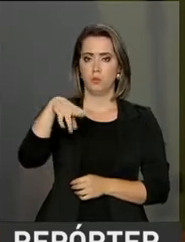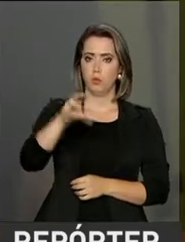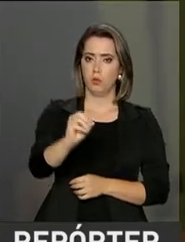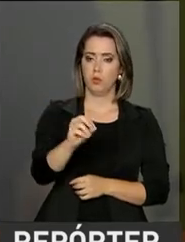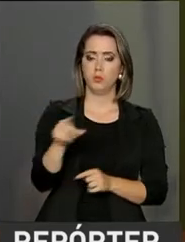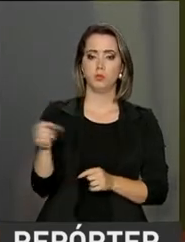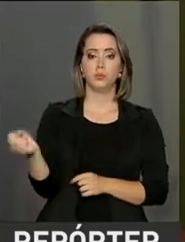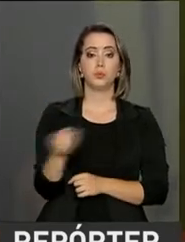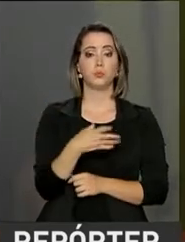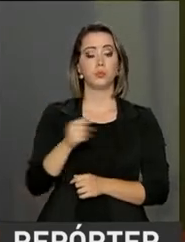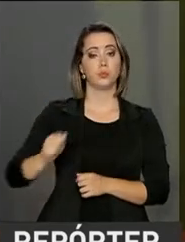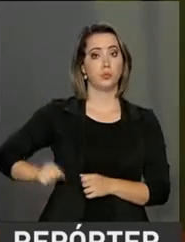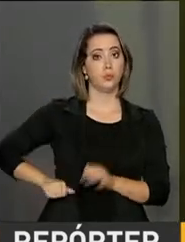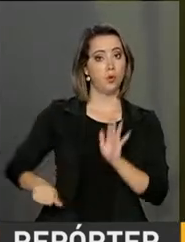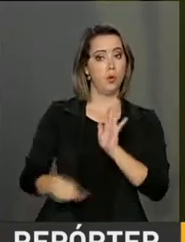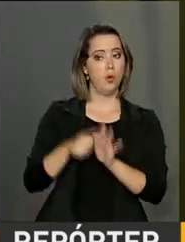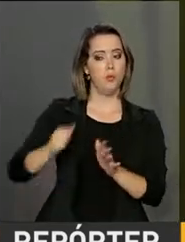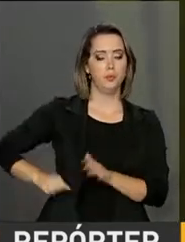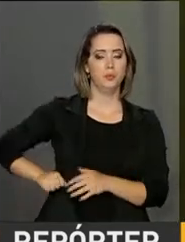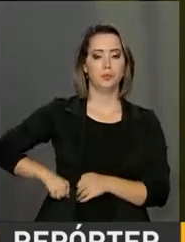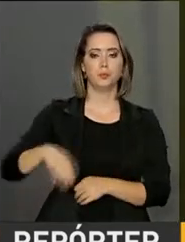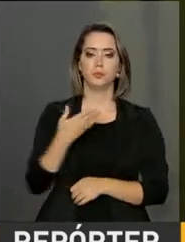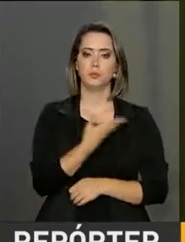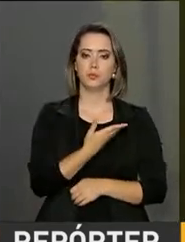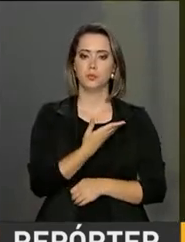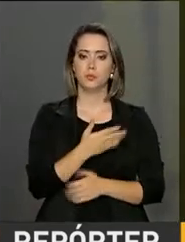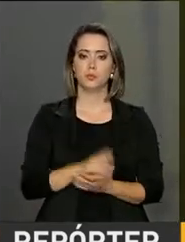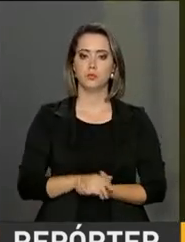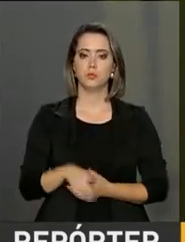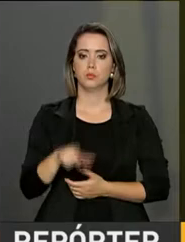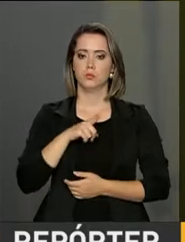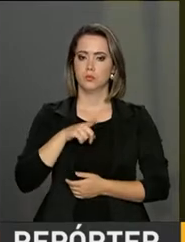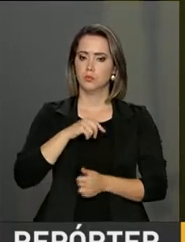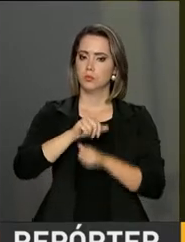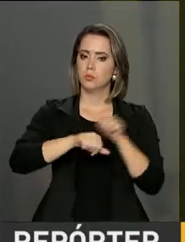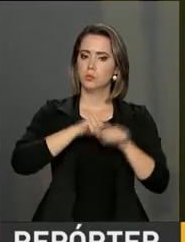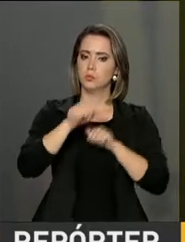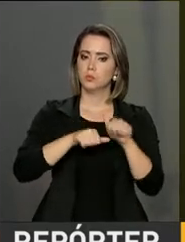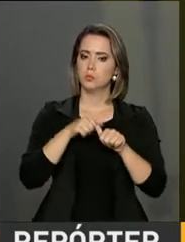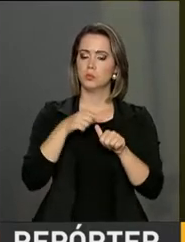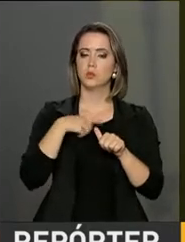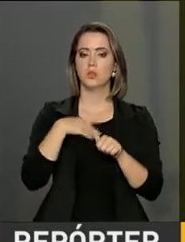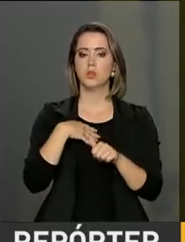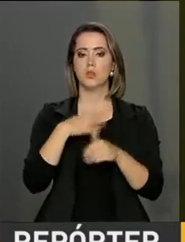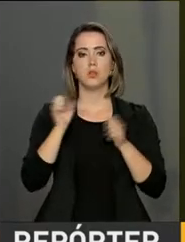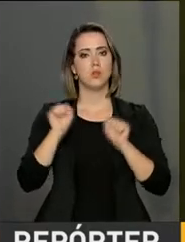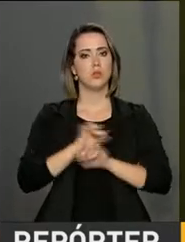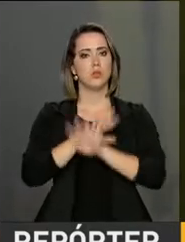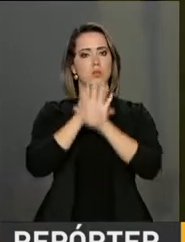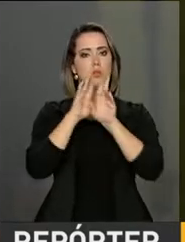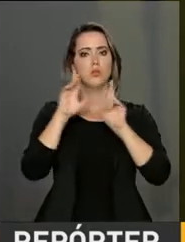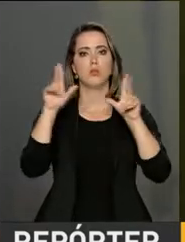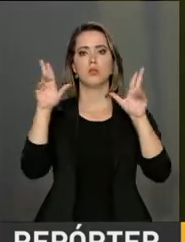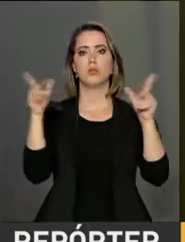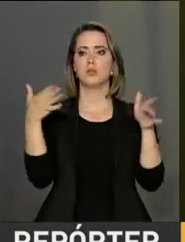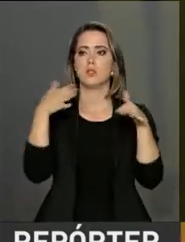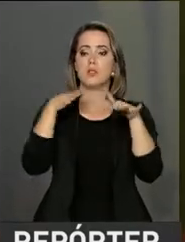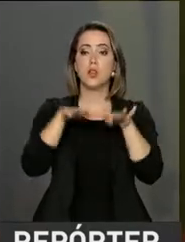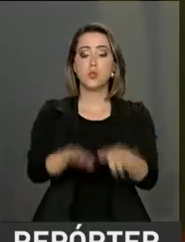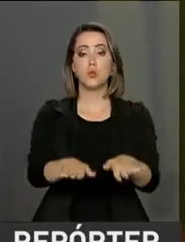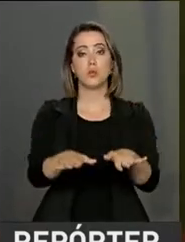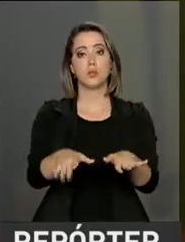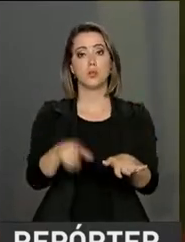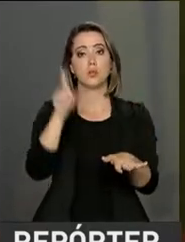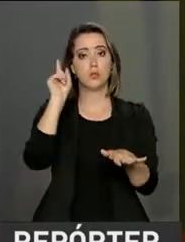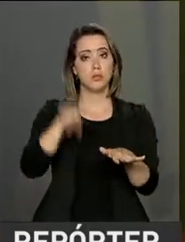brasileira. O Itamaraty, como o Brasil, tem se transformado. Palavras como transparência, diversidade e inclusão